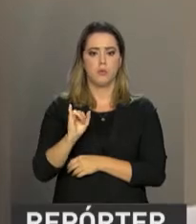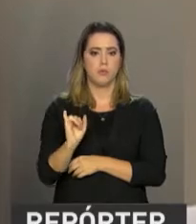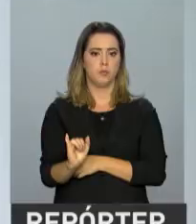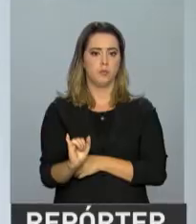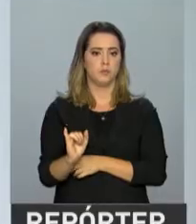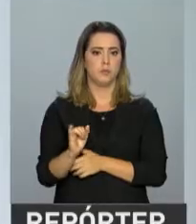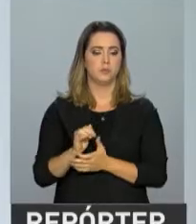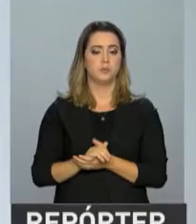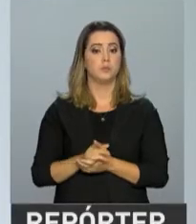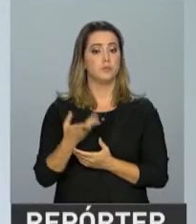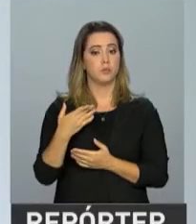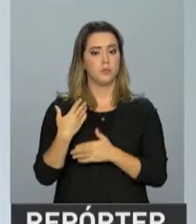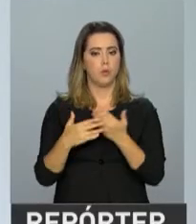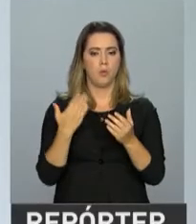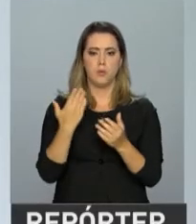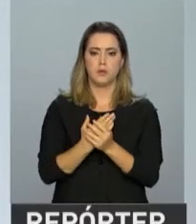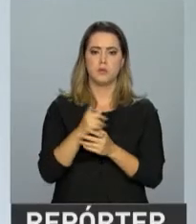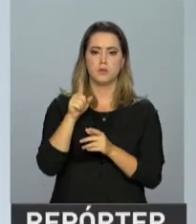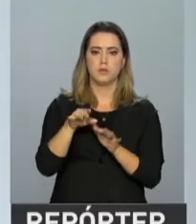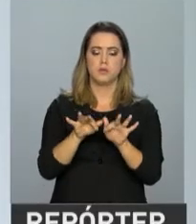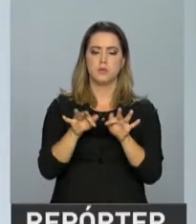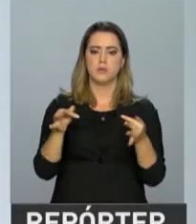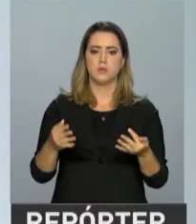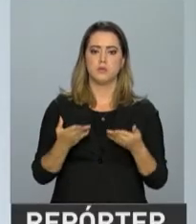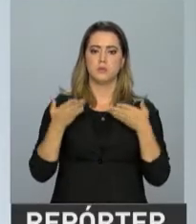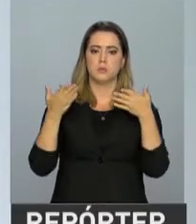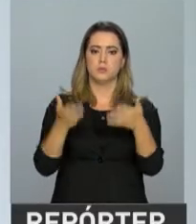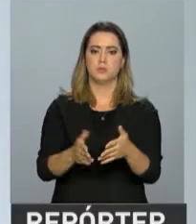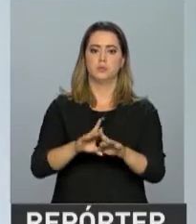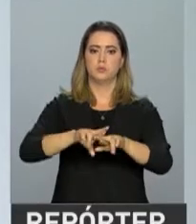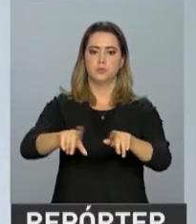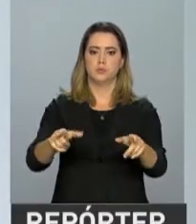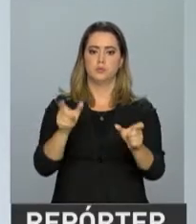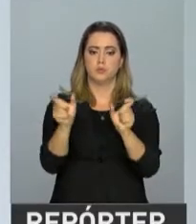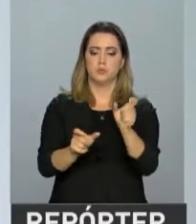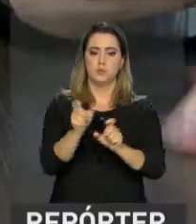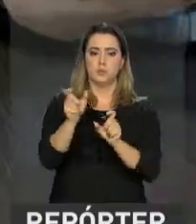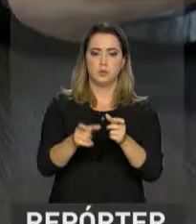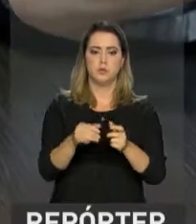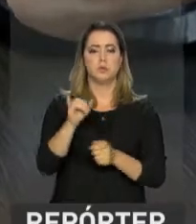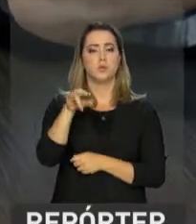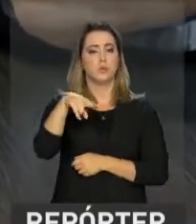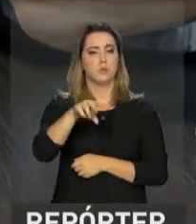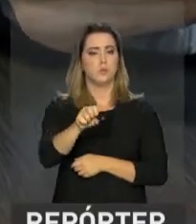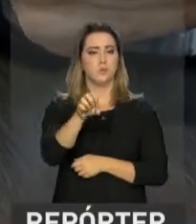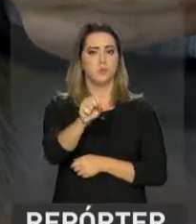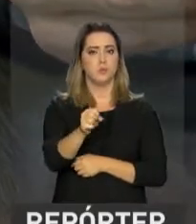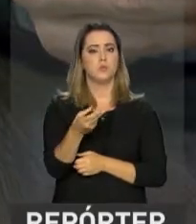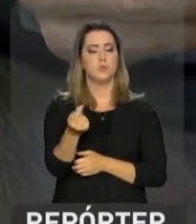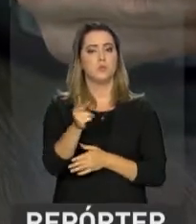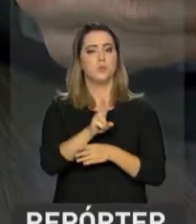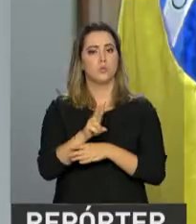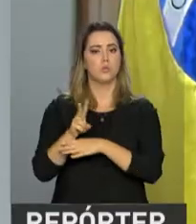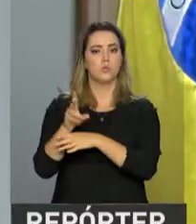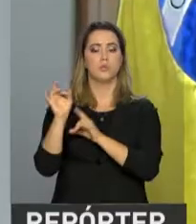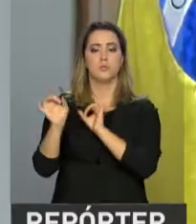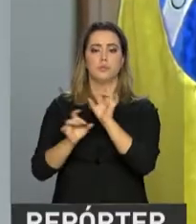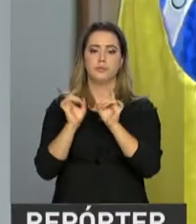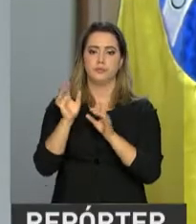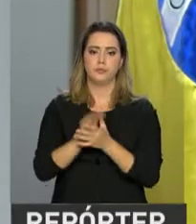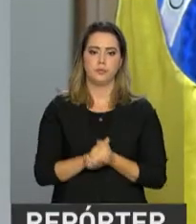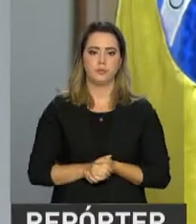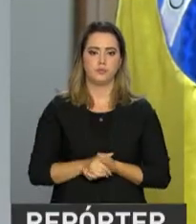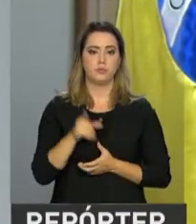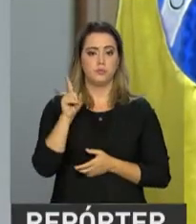individual o processo é simples e garante acesso aos benefícios da previdência e do crédito especial com grande vantagem